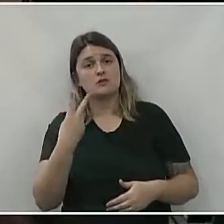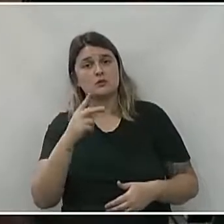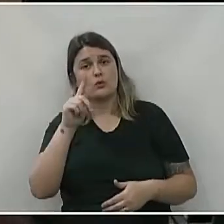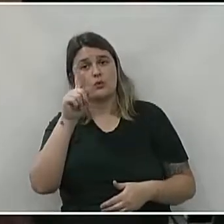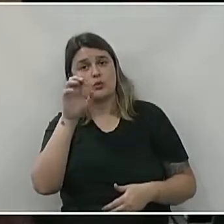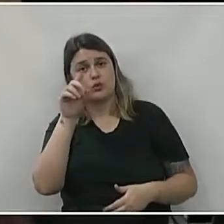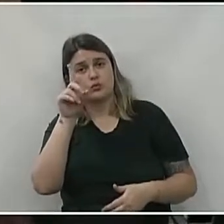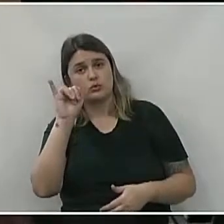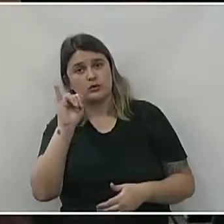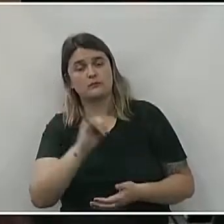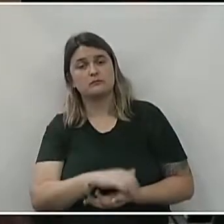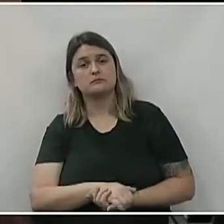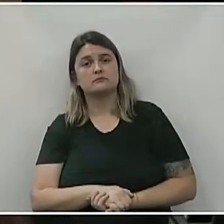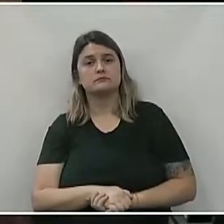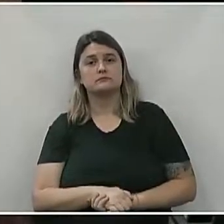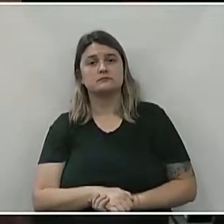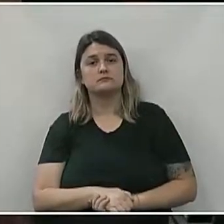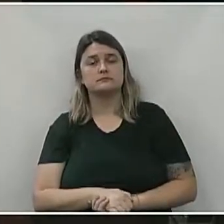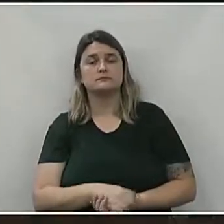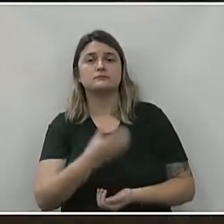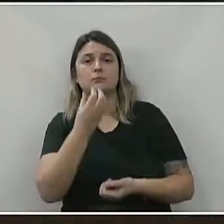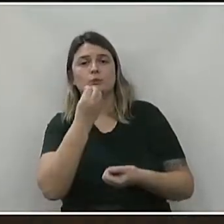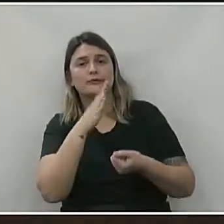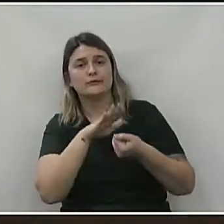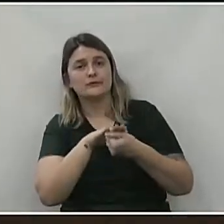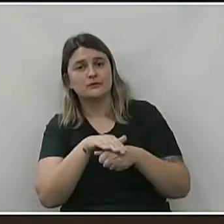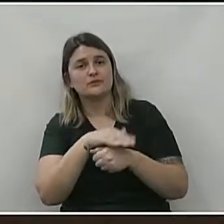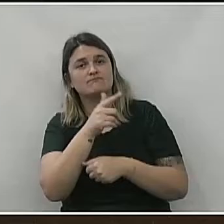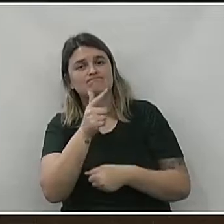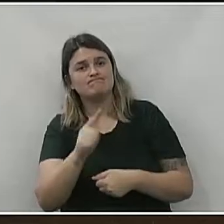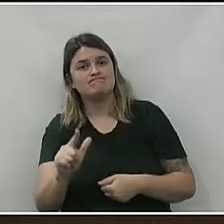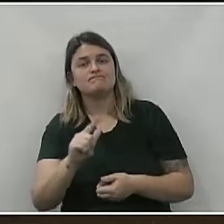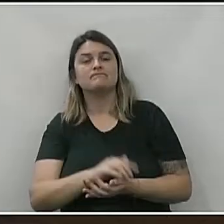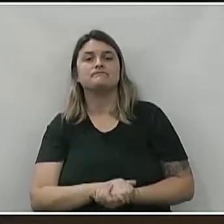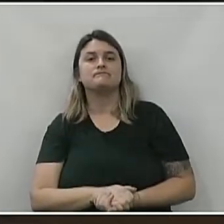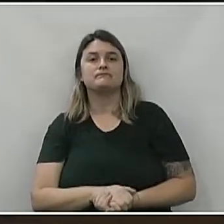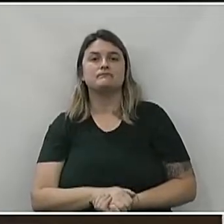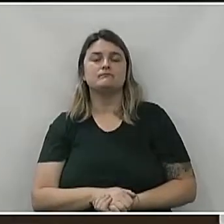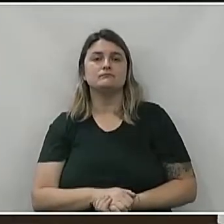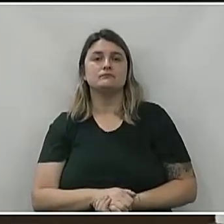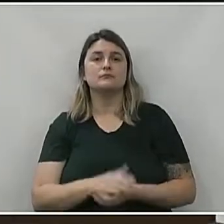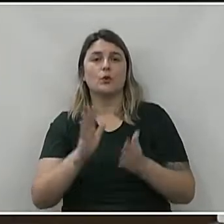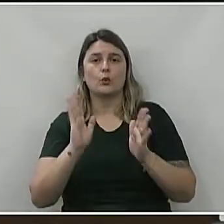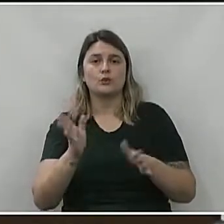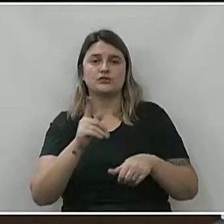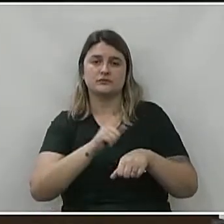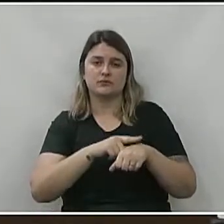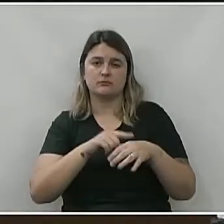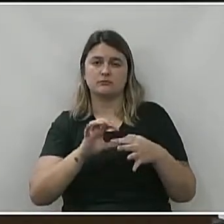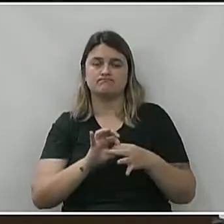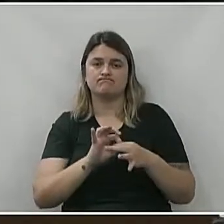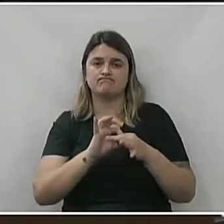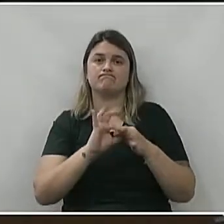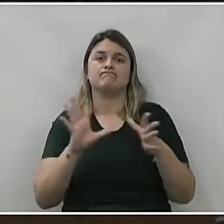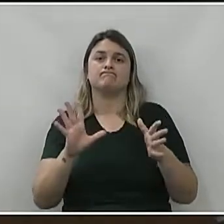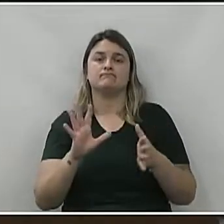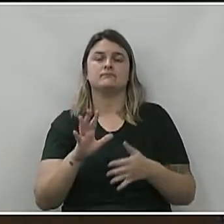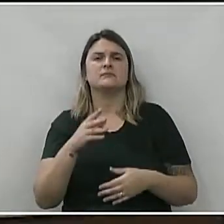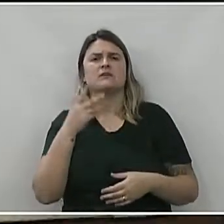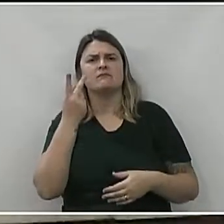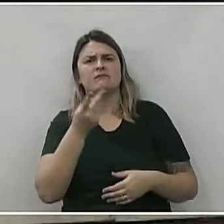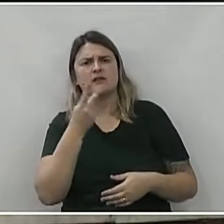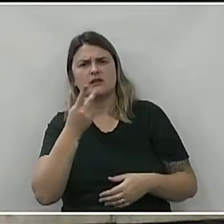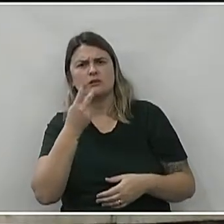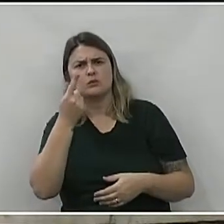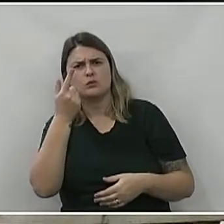a palavra, o vereador Ednilson Godoy. Boa noite novamente. Faço uso da palavra livre até para